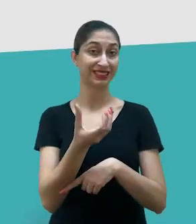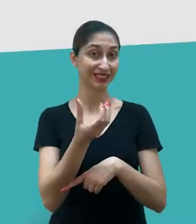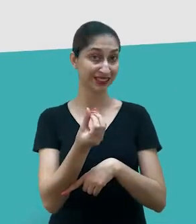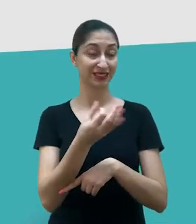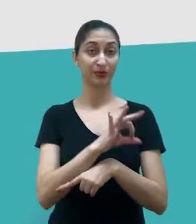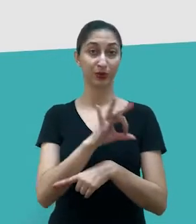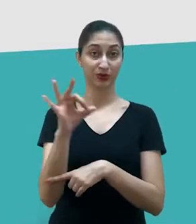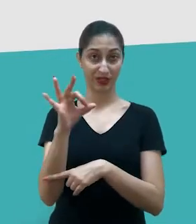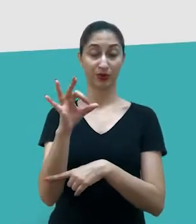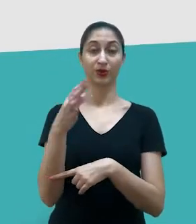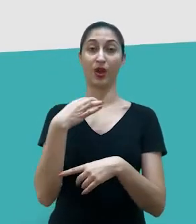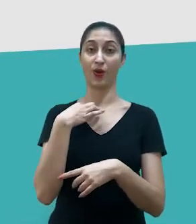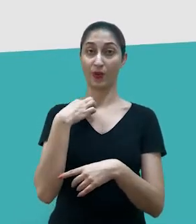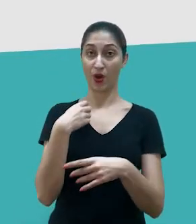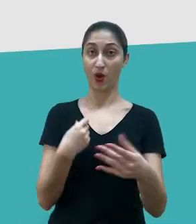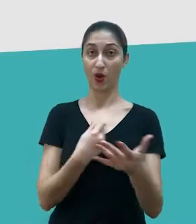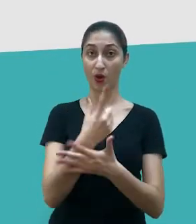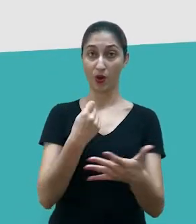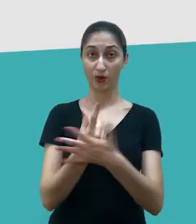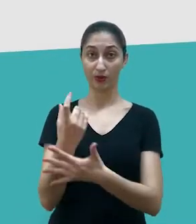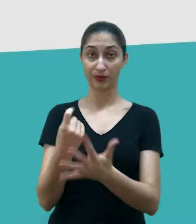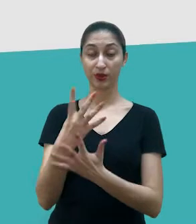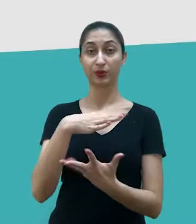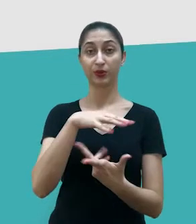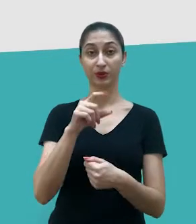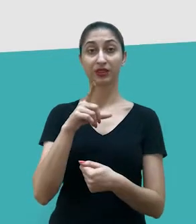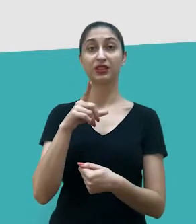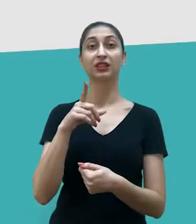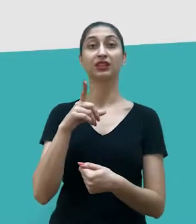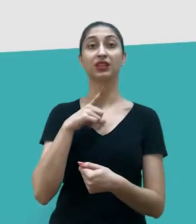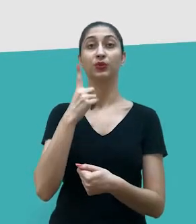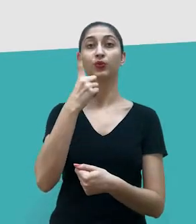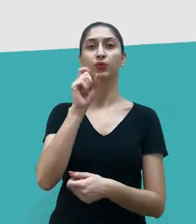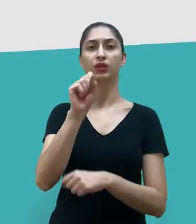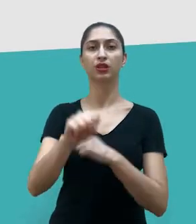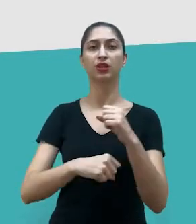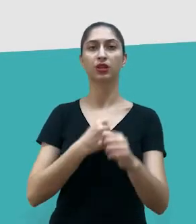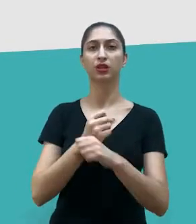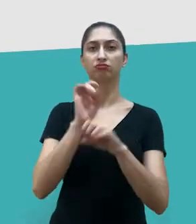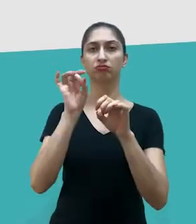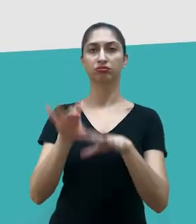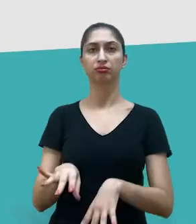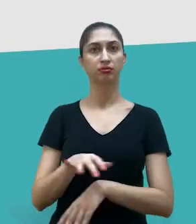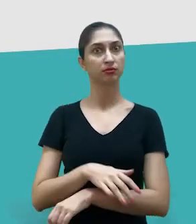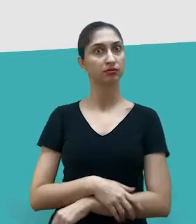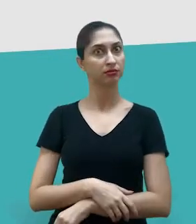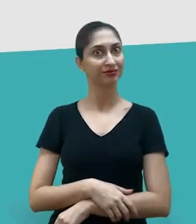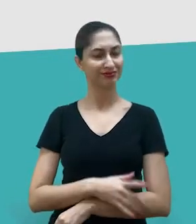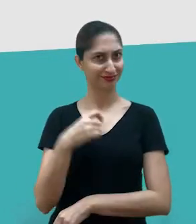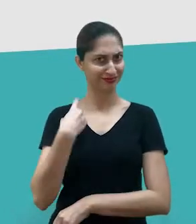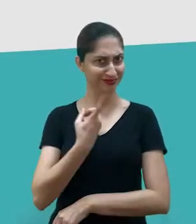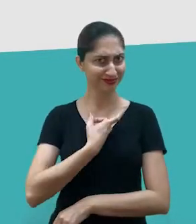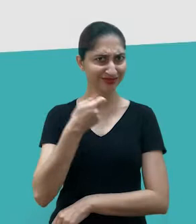todas as roupas que são compradas são descartadas após um ano de vida. Será que realmente